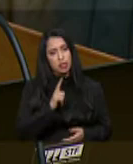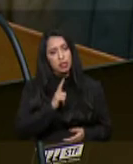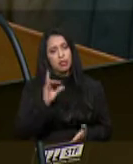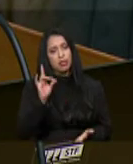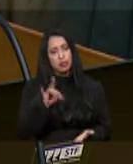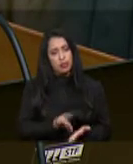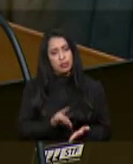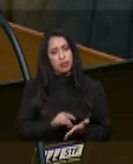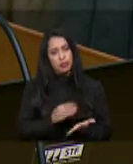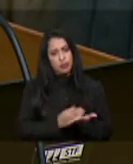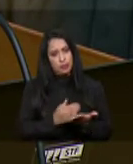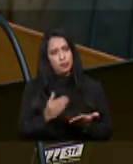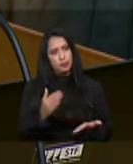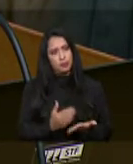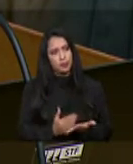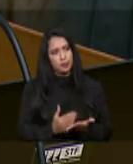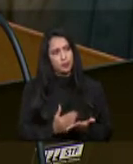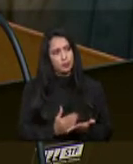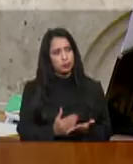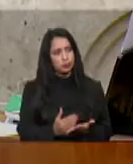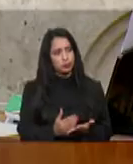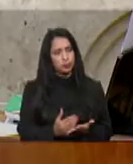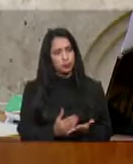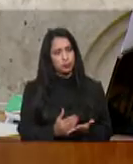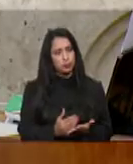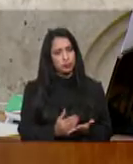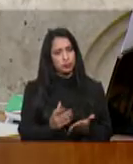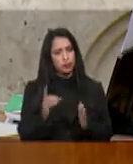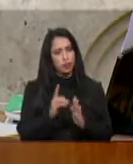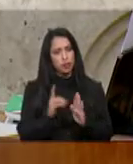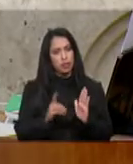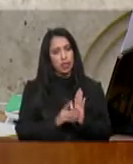então desde o início. Então é só restrito ao decreto